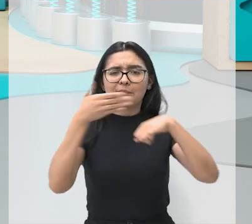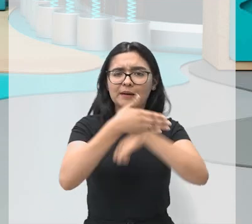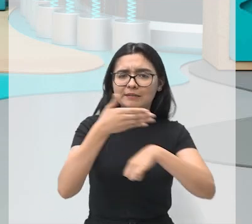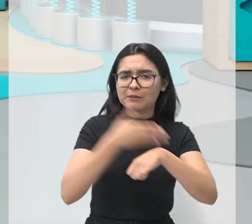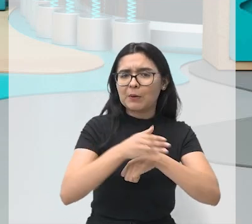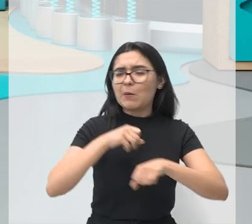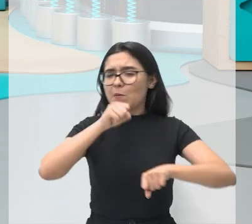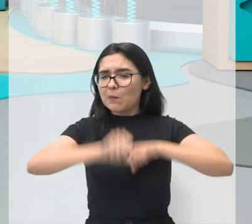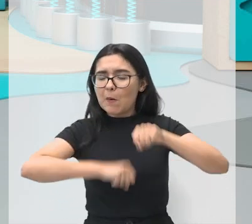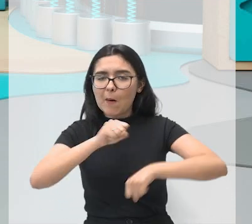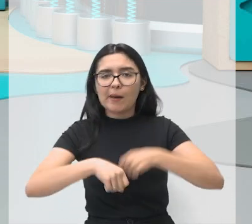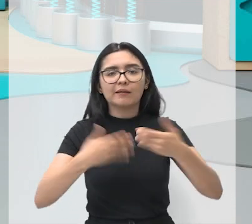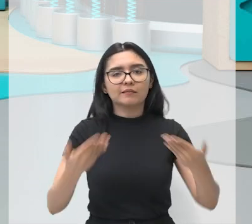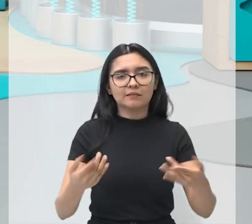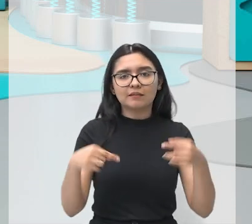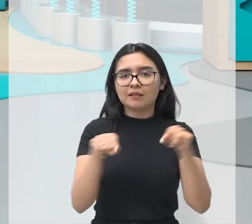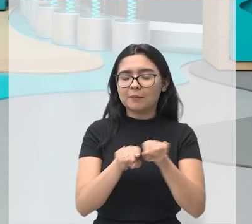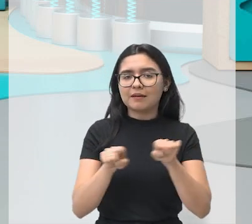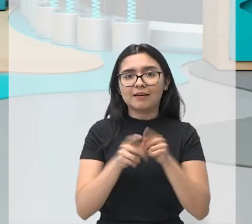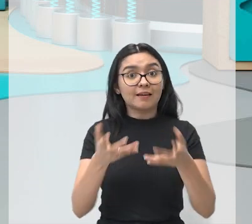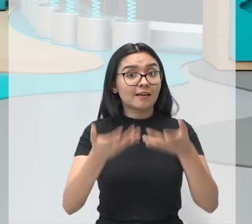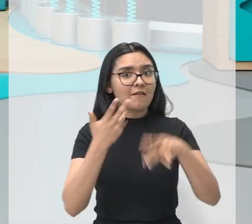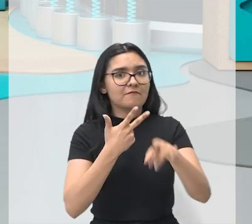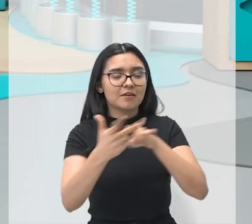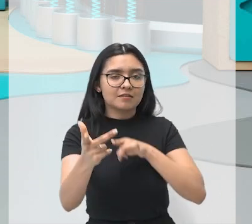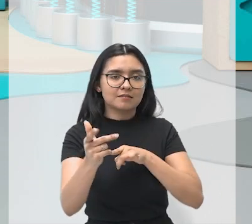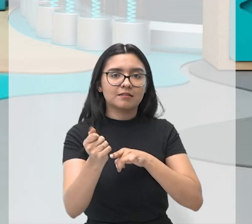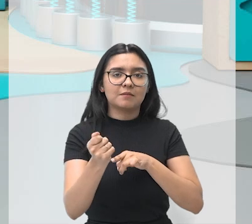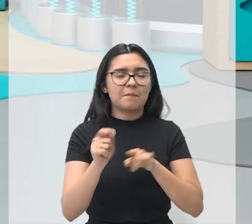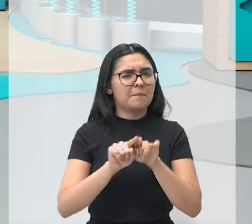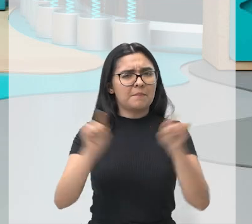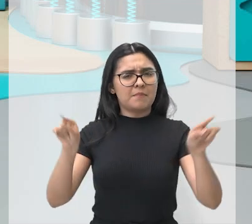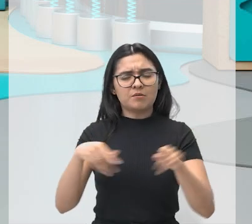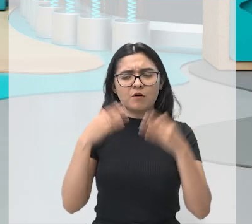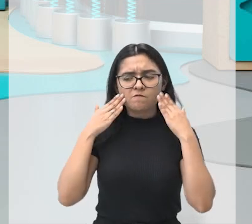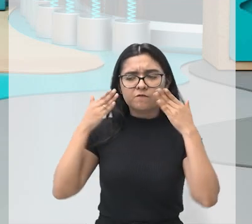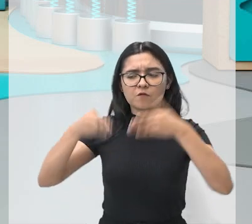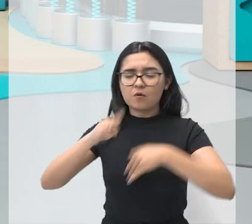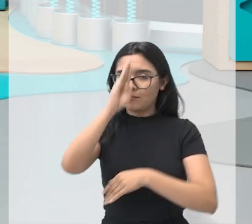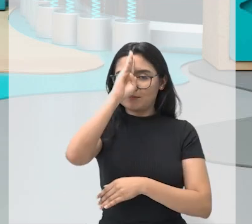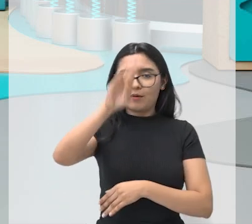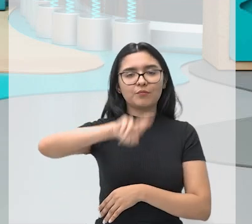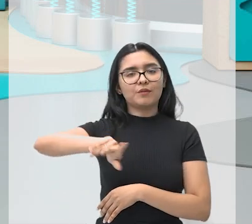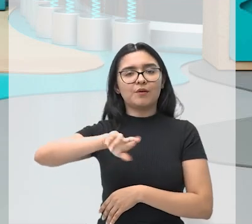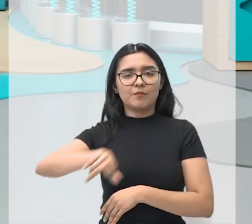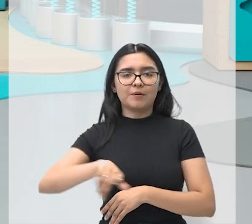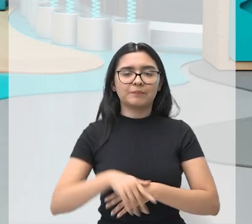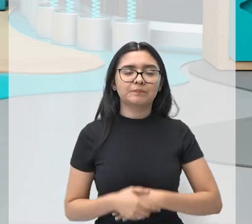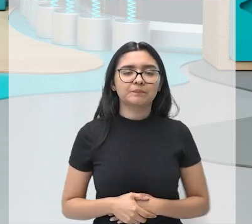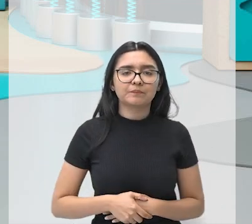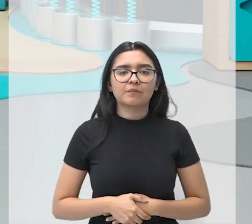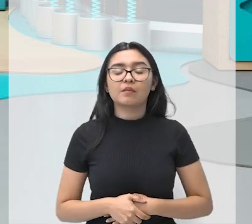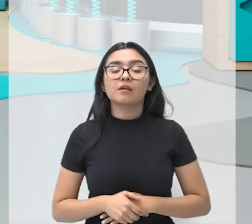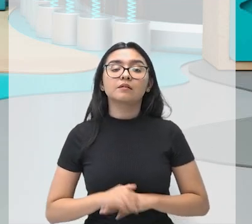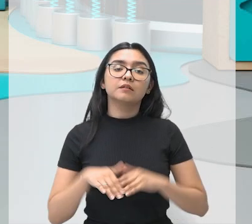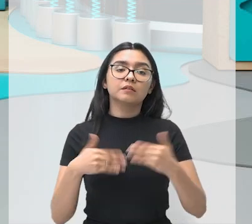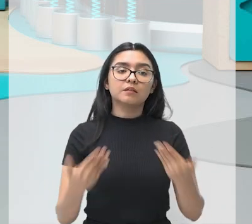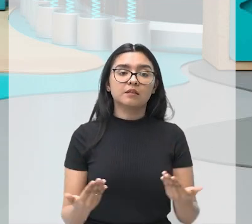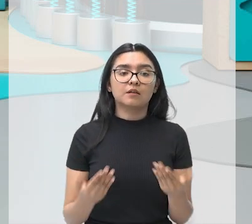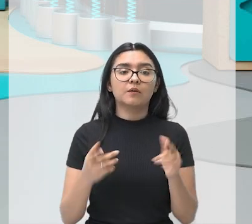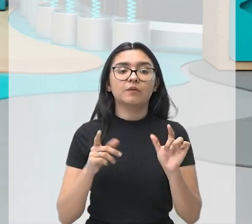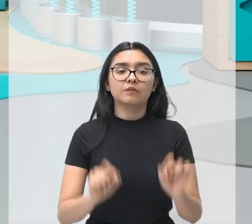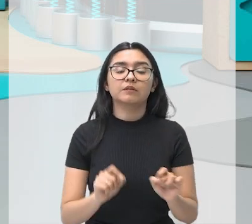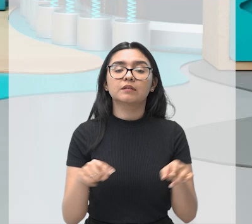participar, correr e tudo mais, querem vencer, embora este não seja o foco principal da atividade. E a